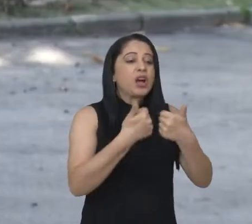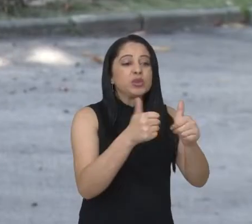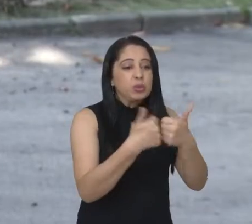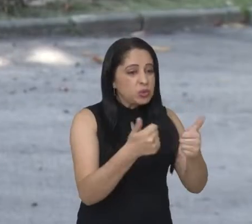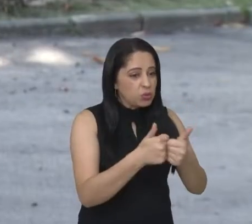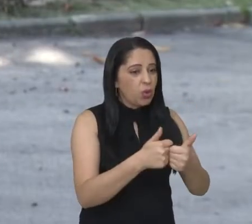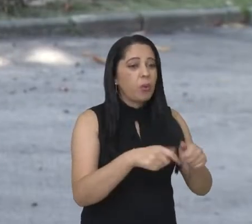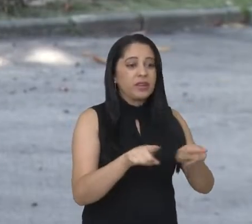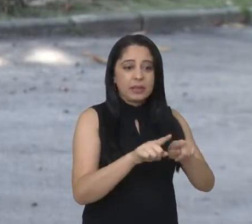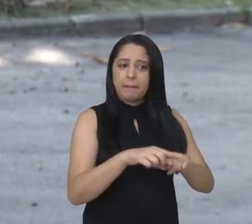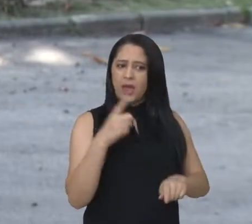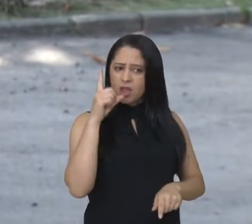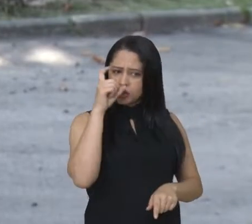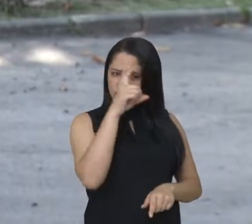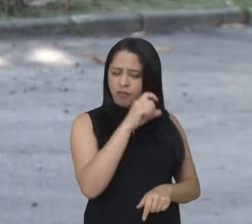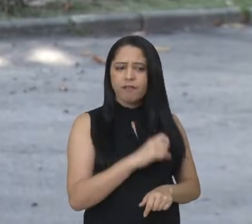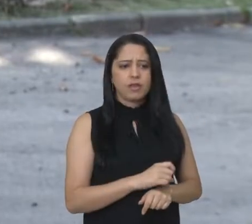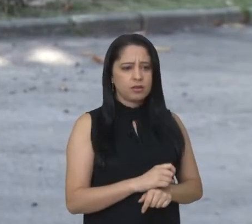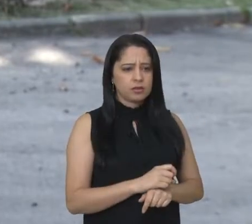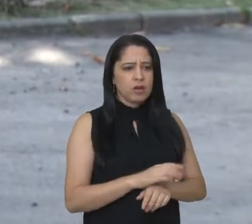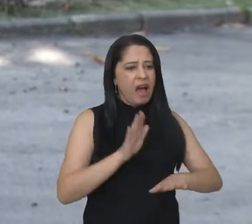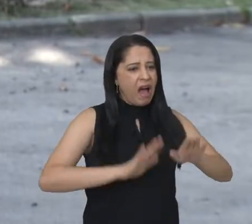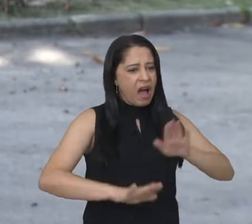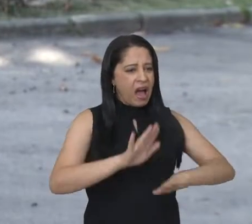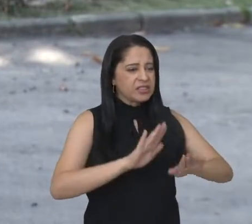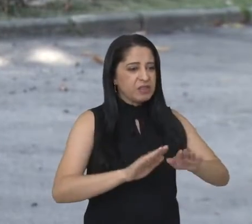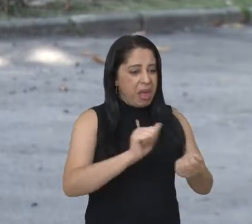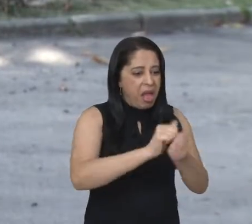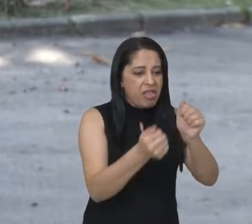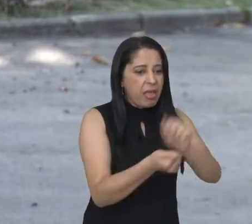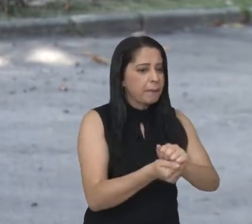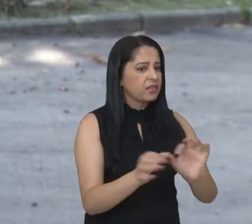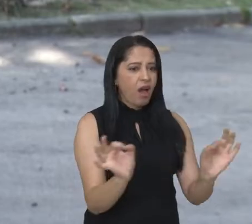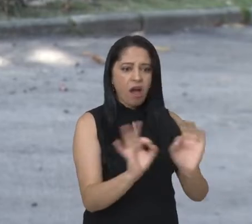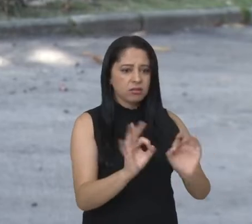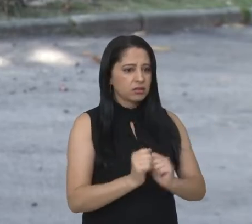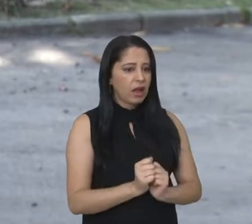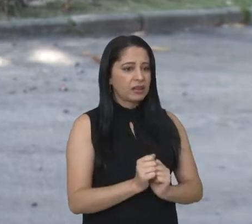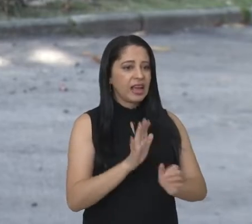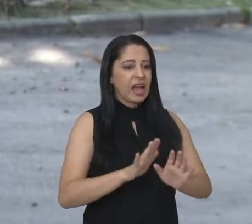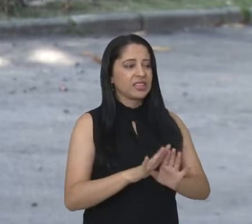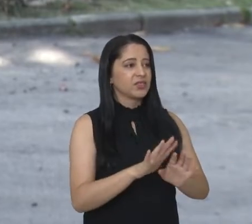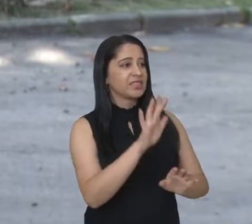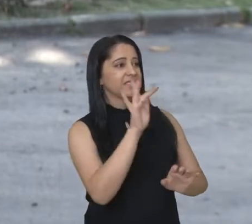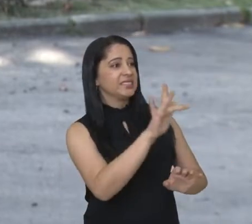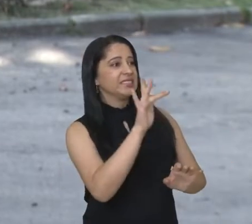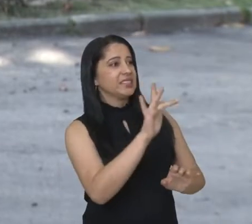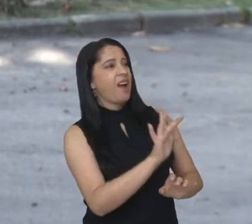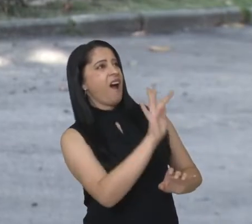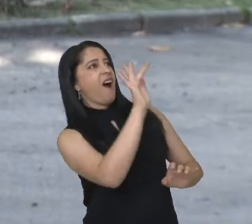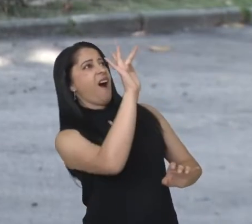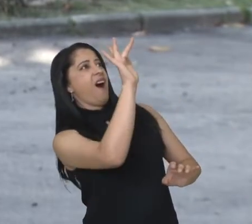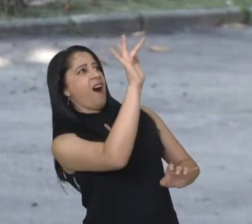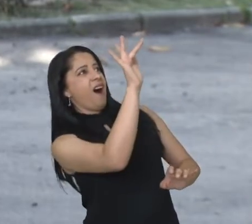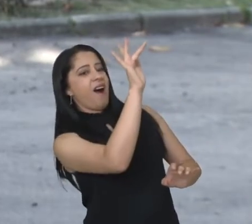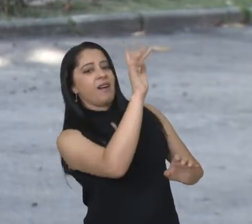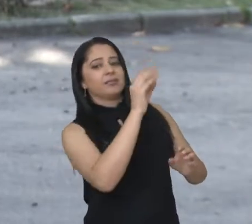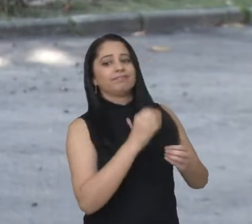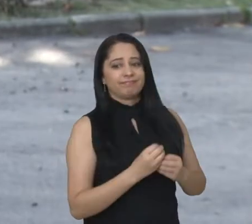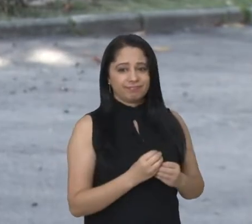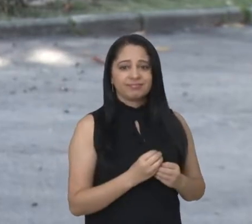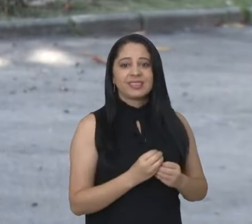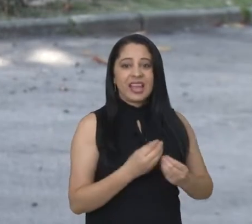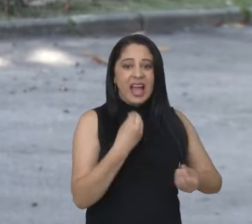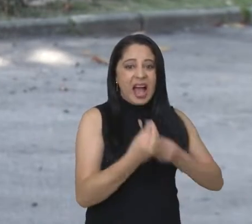Transporte municipal também é difícil, que nem sempre eles têm as adaptações, às vezes até o botão é um pouquinho mais alto, mesmo que